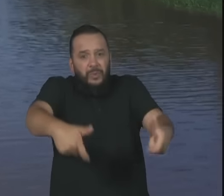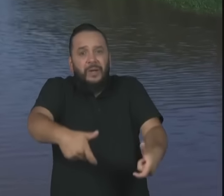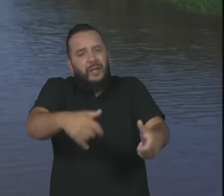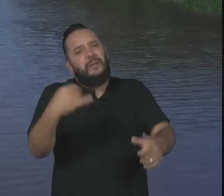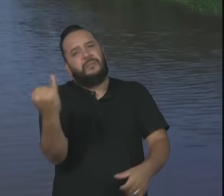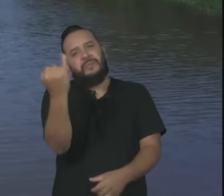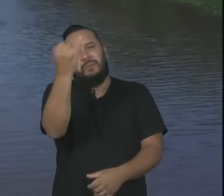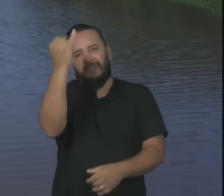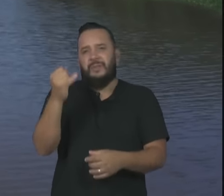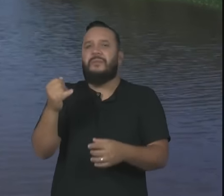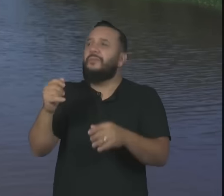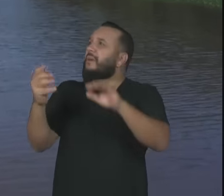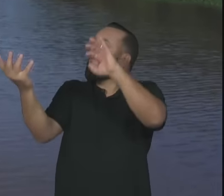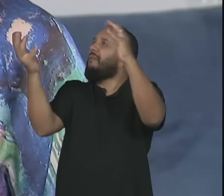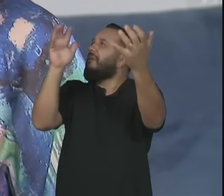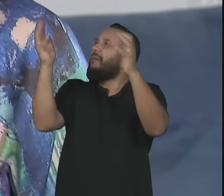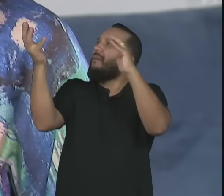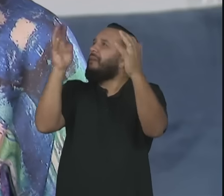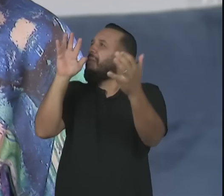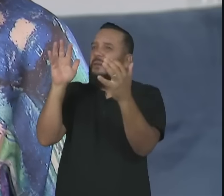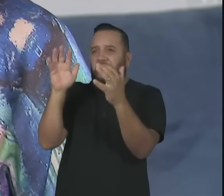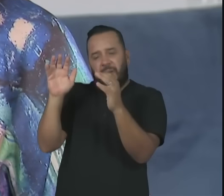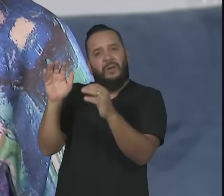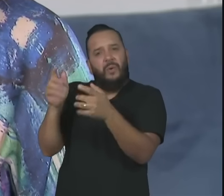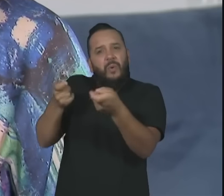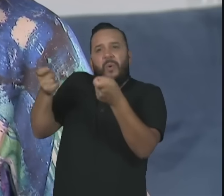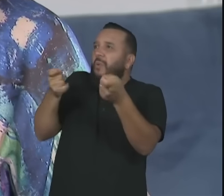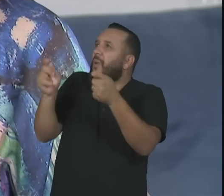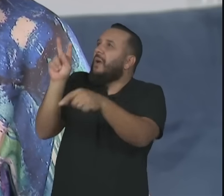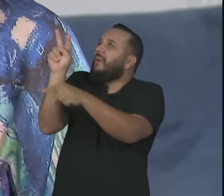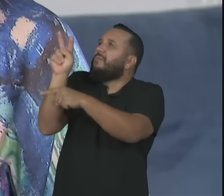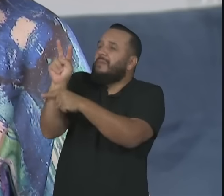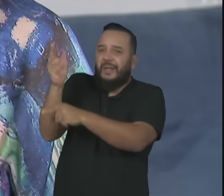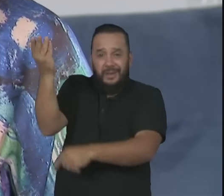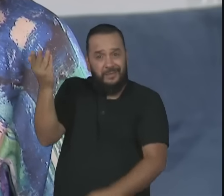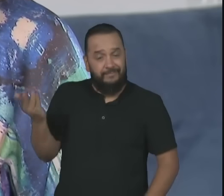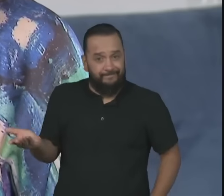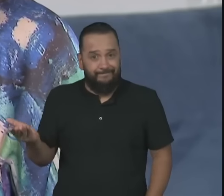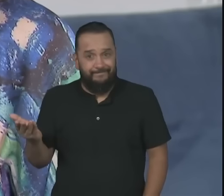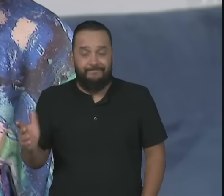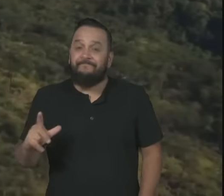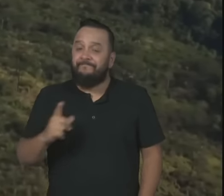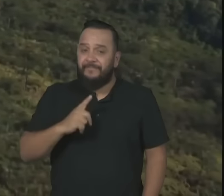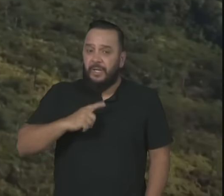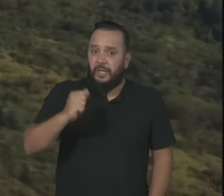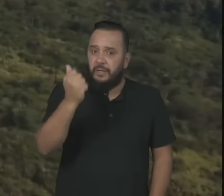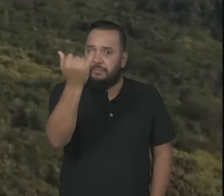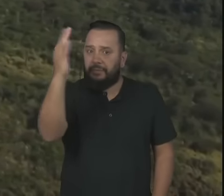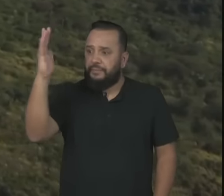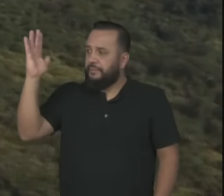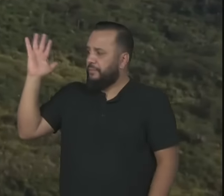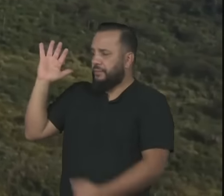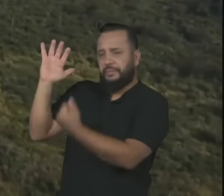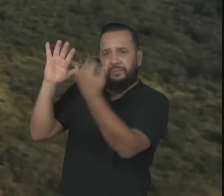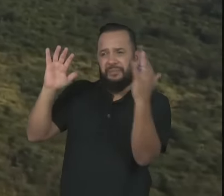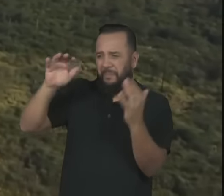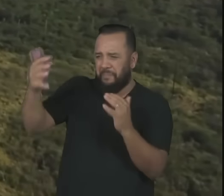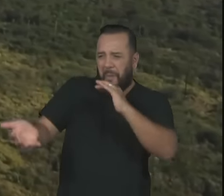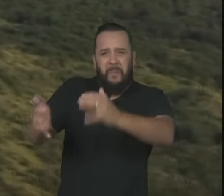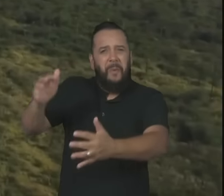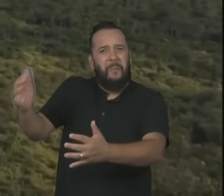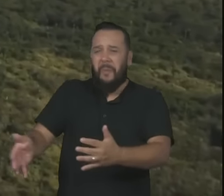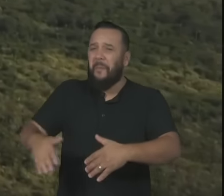a crise climática. O desmatamento é o fator que mais pesa nas emissões de gases de efeito estufa no